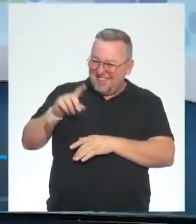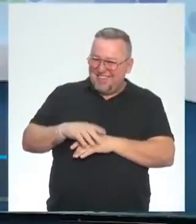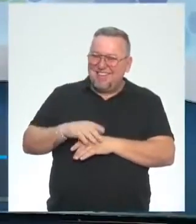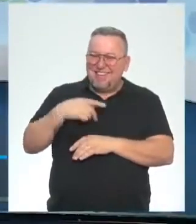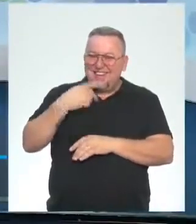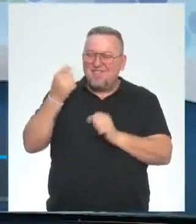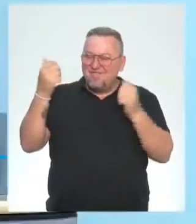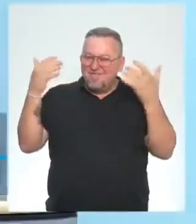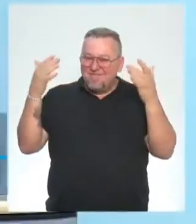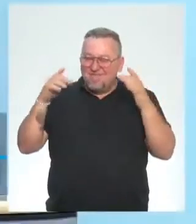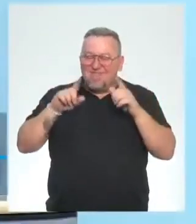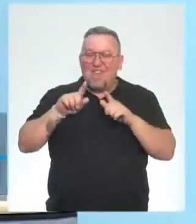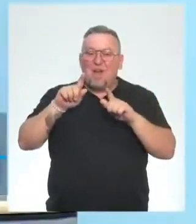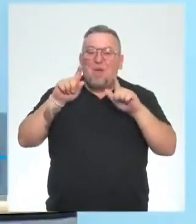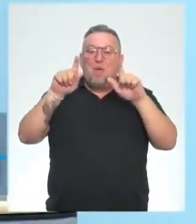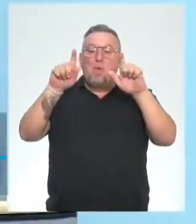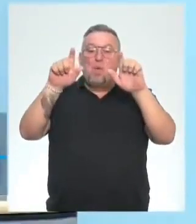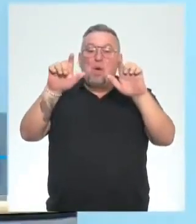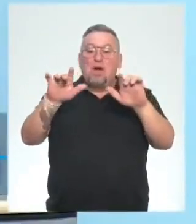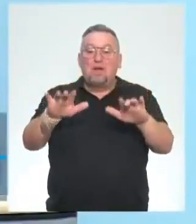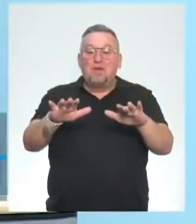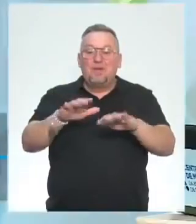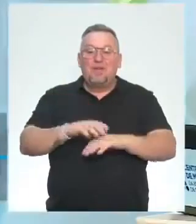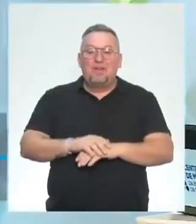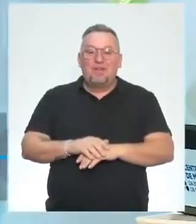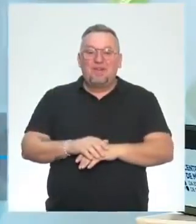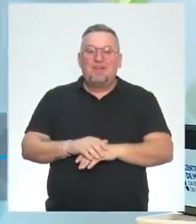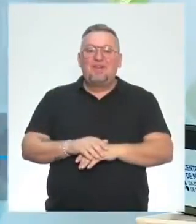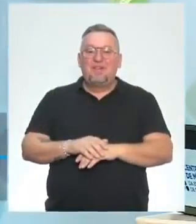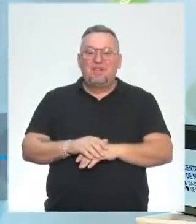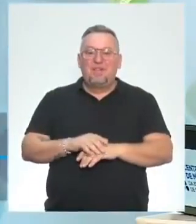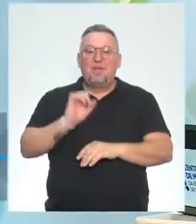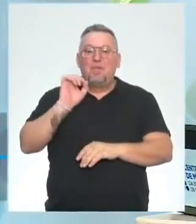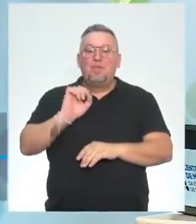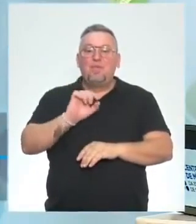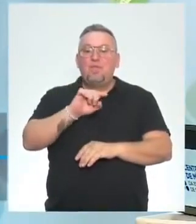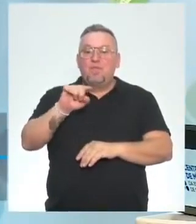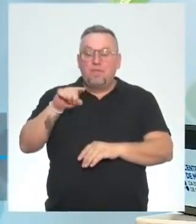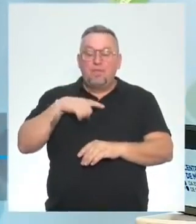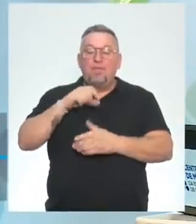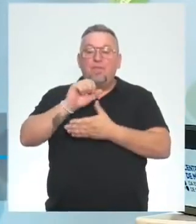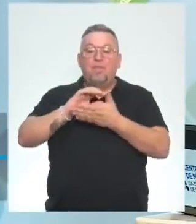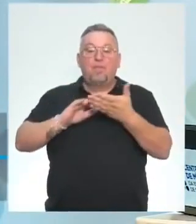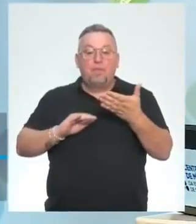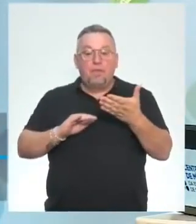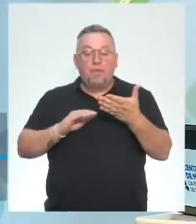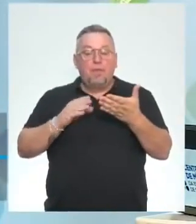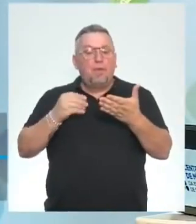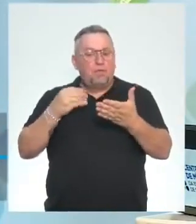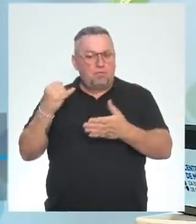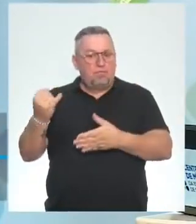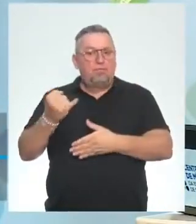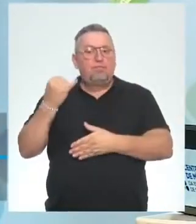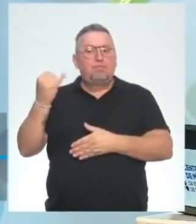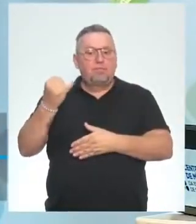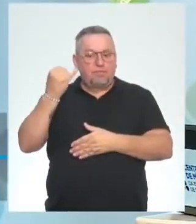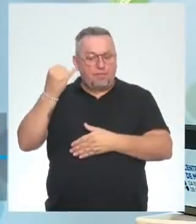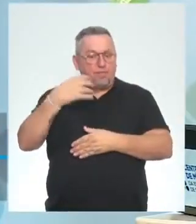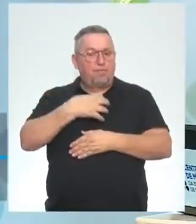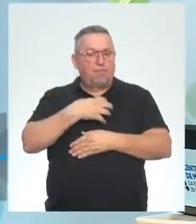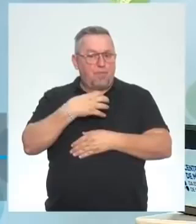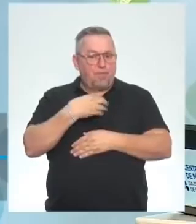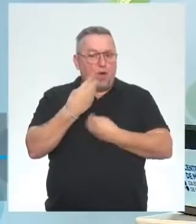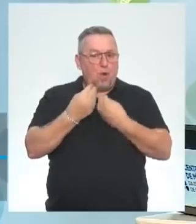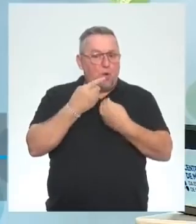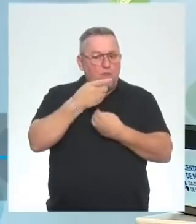gente. Parabéns aí pra vocês, foram ótimos. É isso aí. Para esse exercício, né, é muito importante a forma com